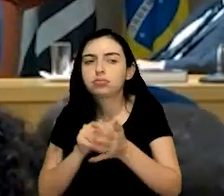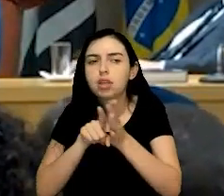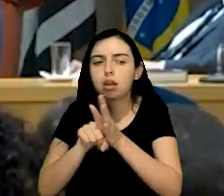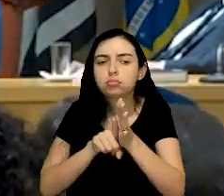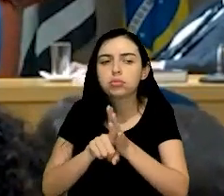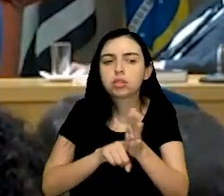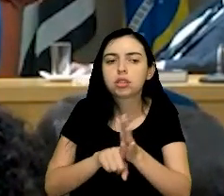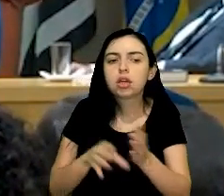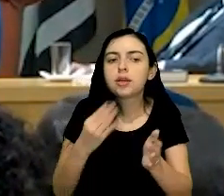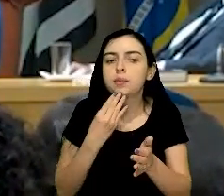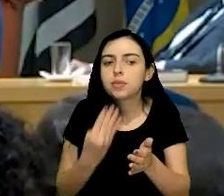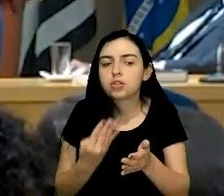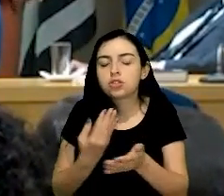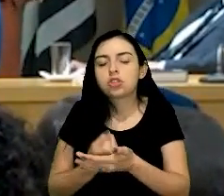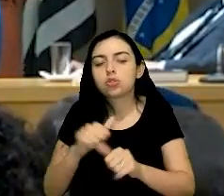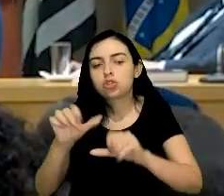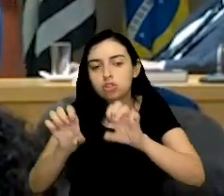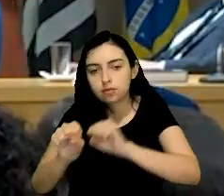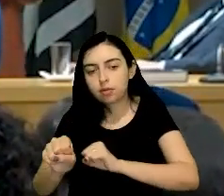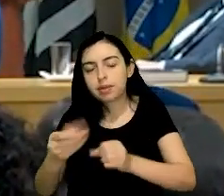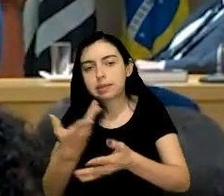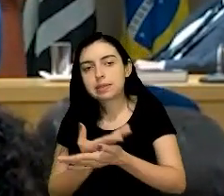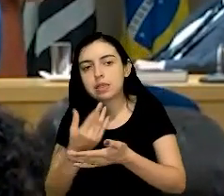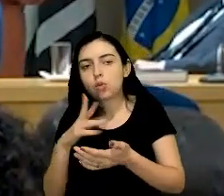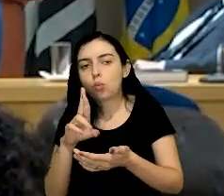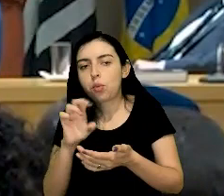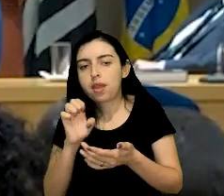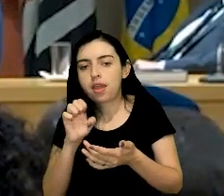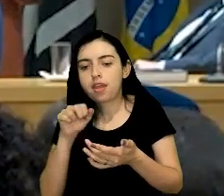revalidação e oferecido que ele